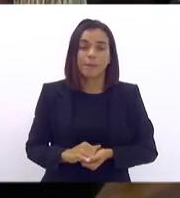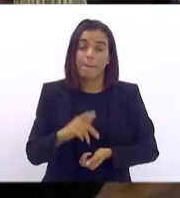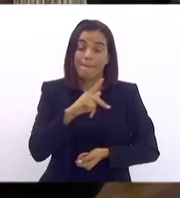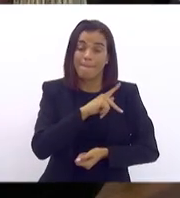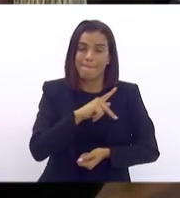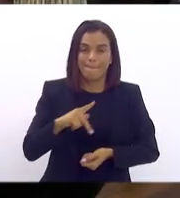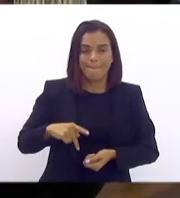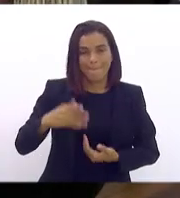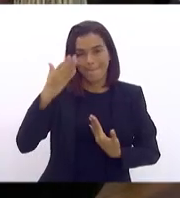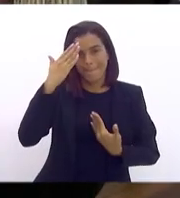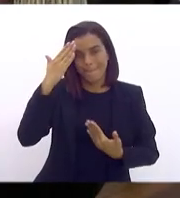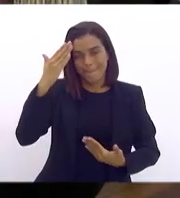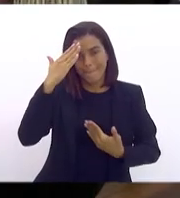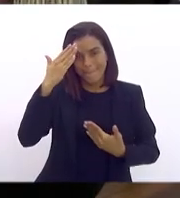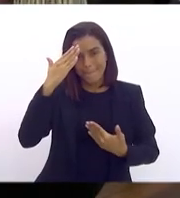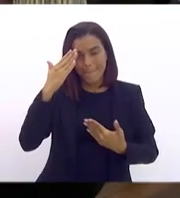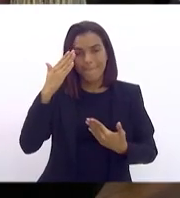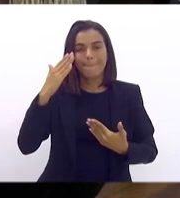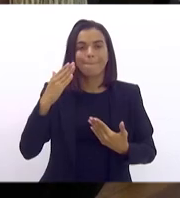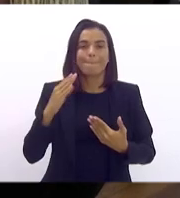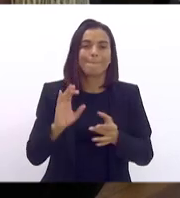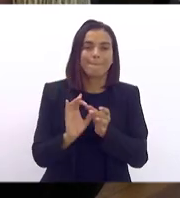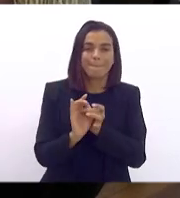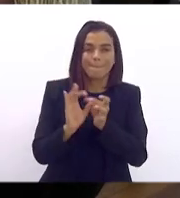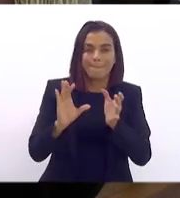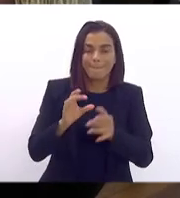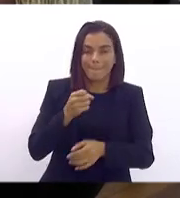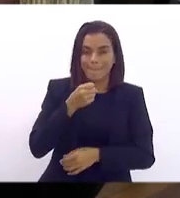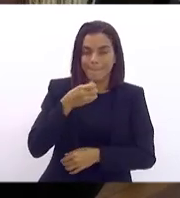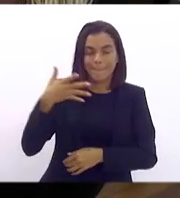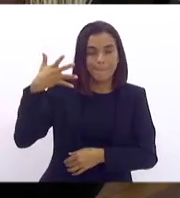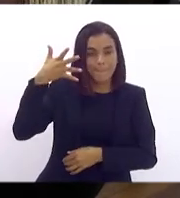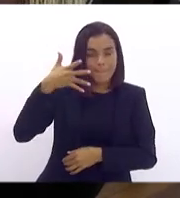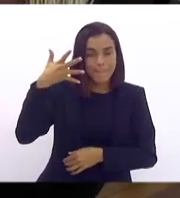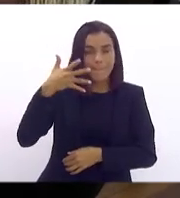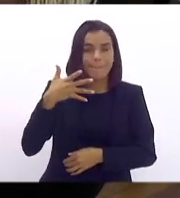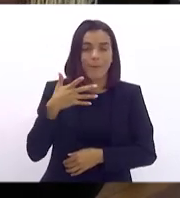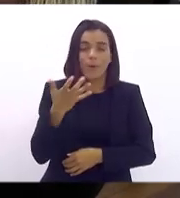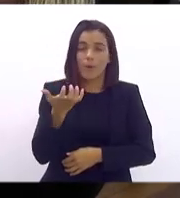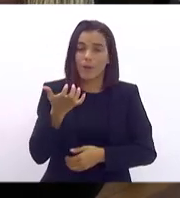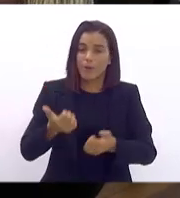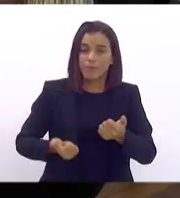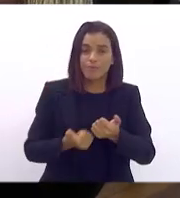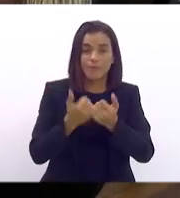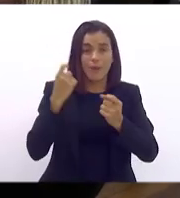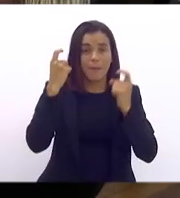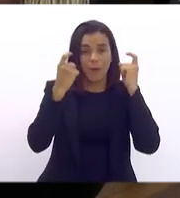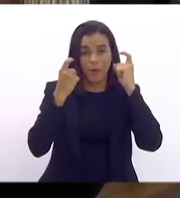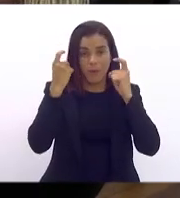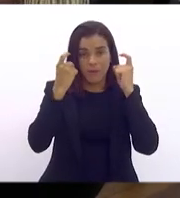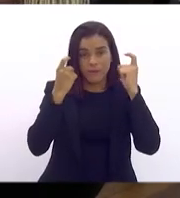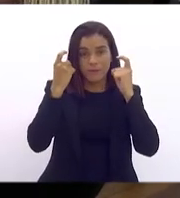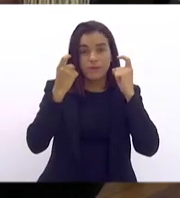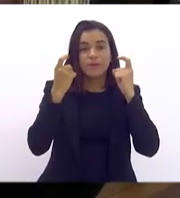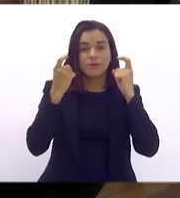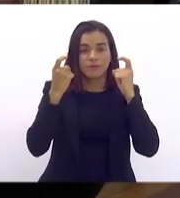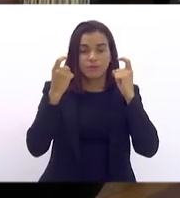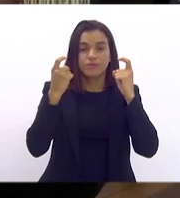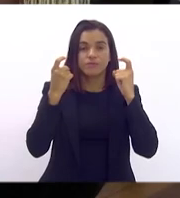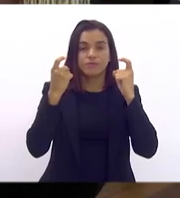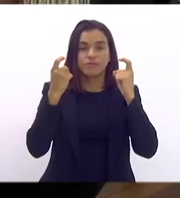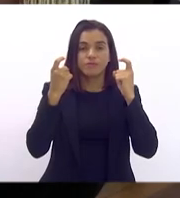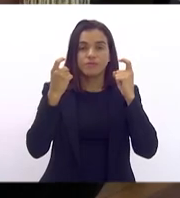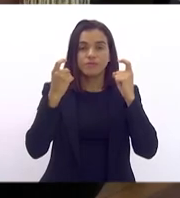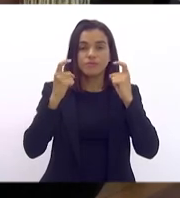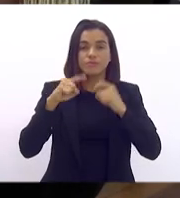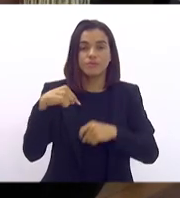Presidenta, obrigada aí por me conceder a palavra. Eu queria, na verdade, reforçar a preocupação de Vossa Excelência.